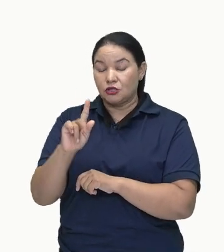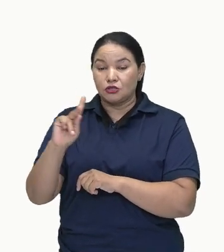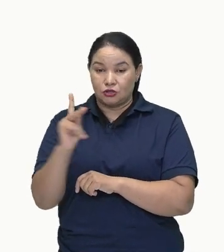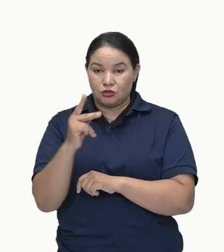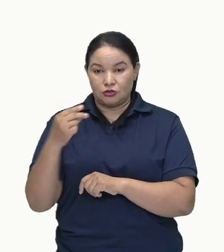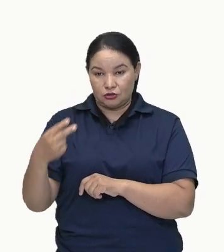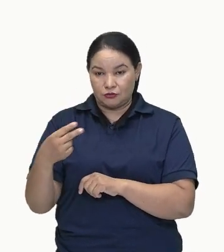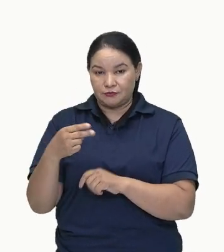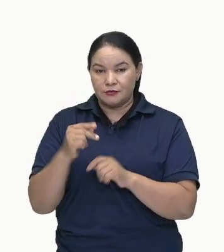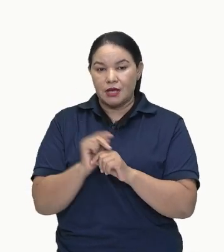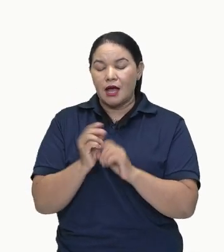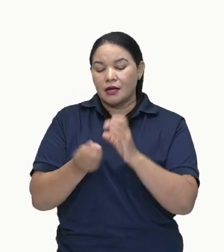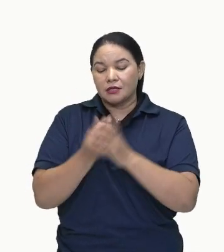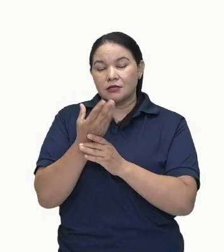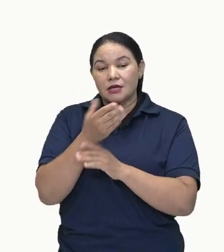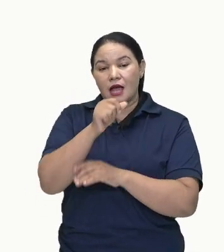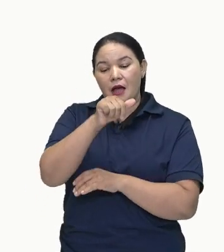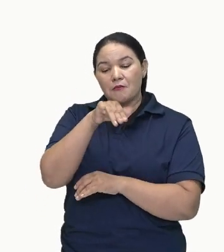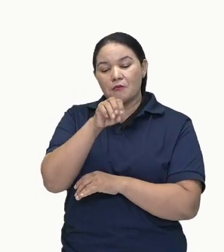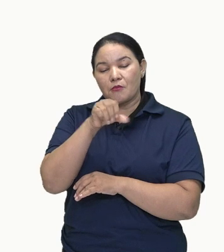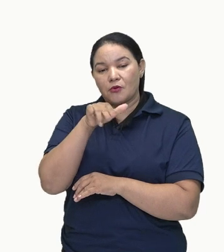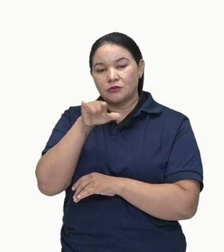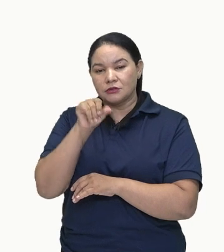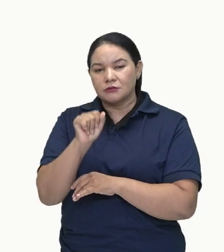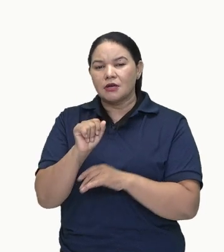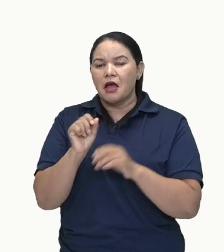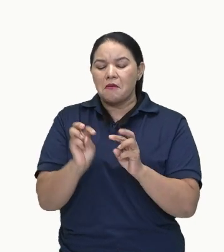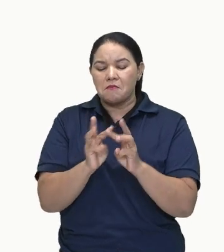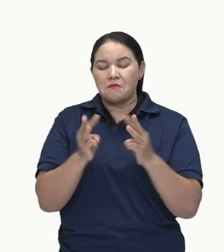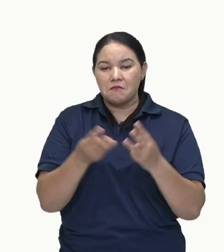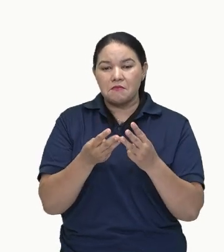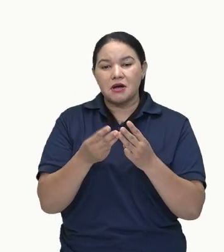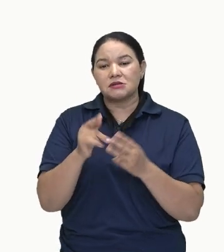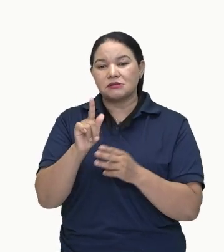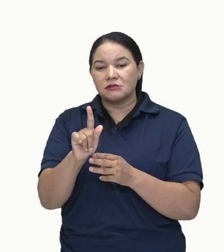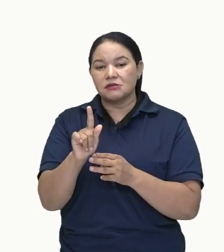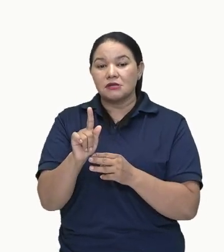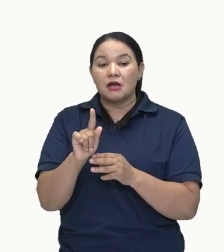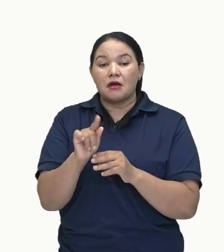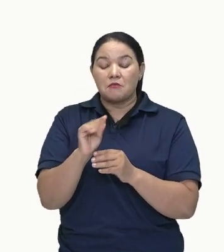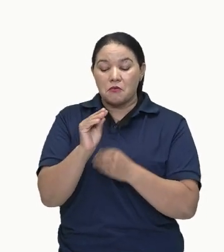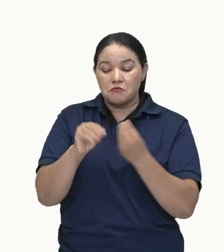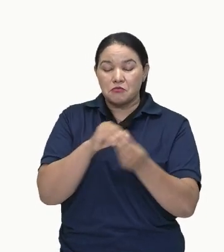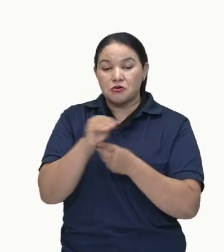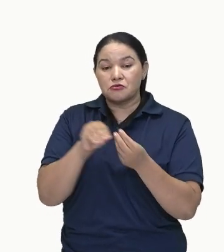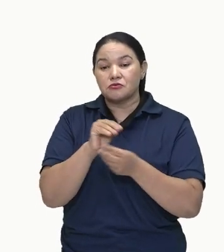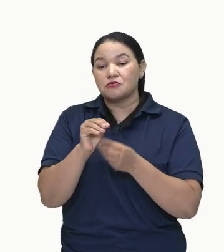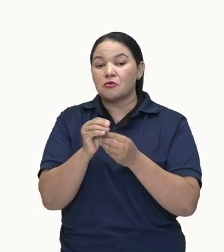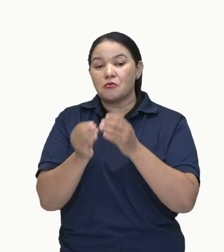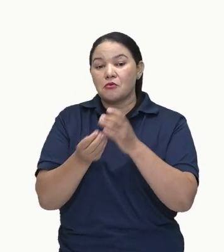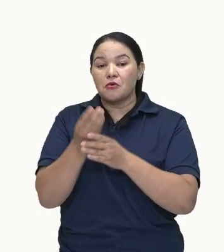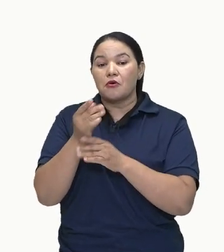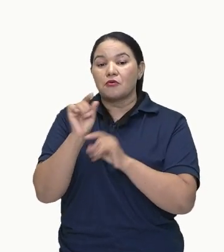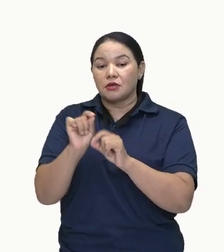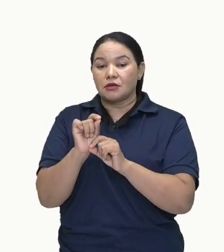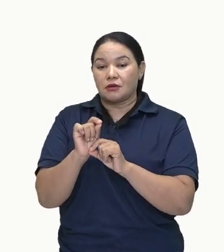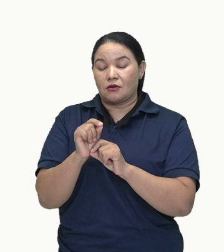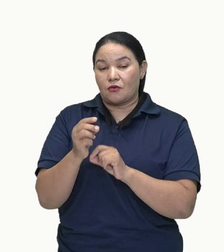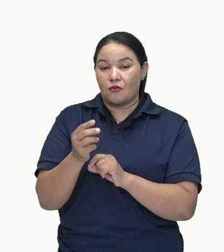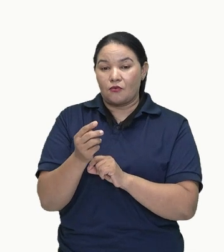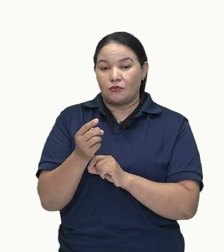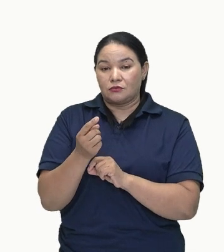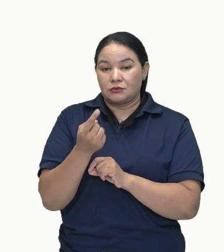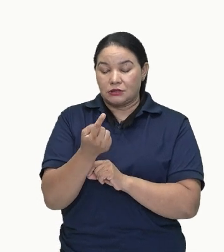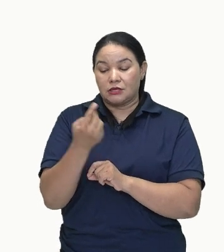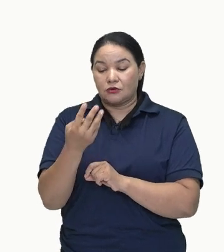amônia. Qual será a massa em gramas de amônia formada quando 104 gramas de nitrogênio